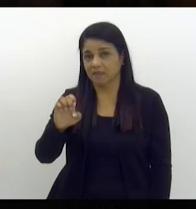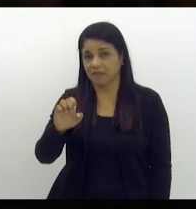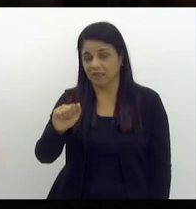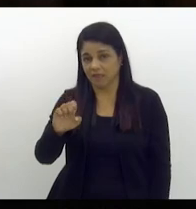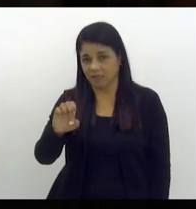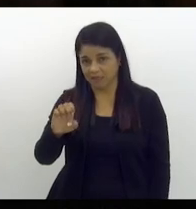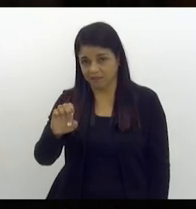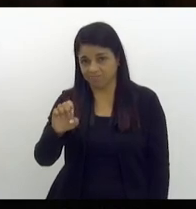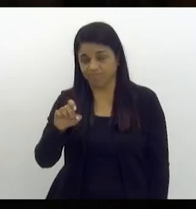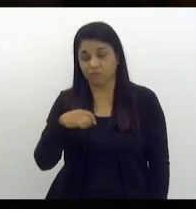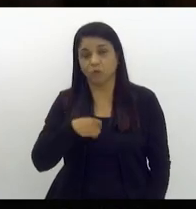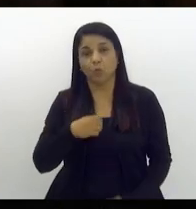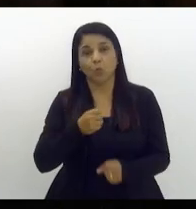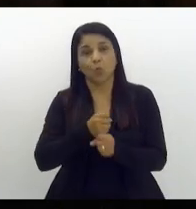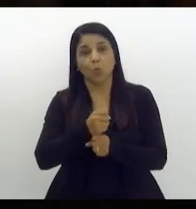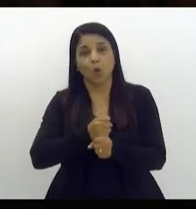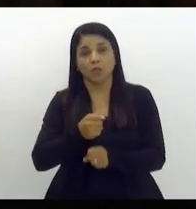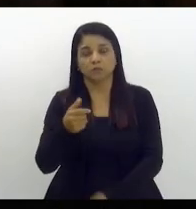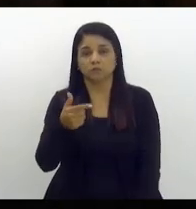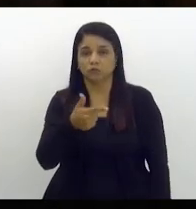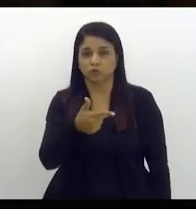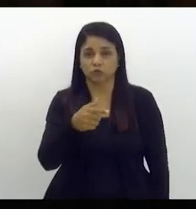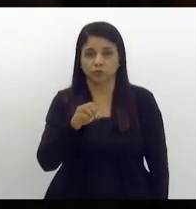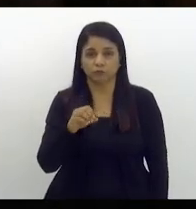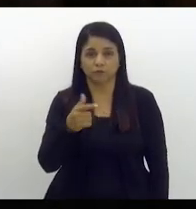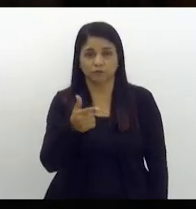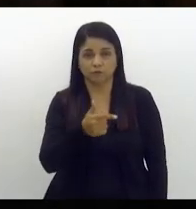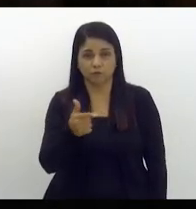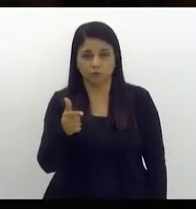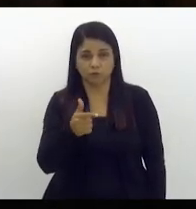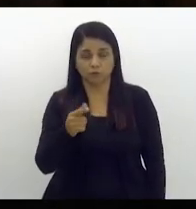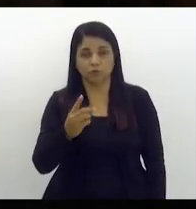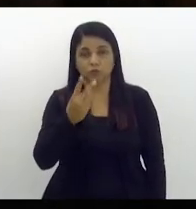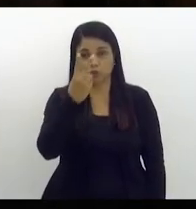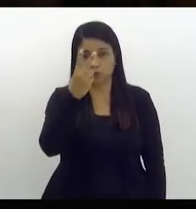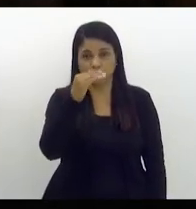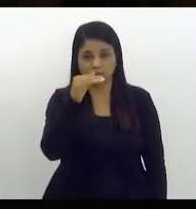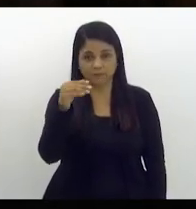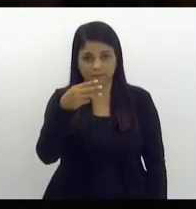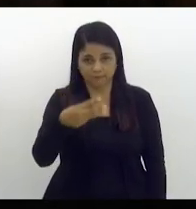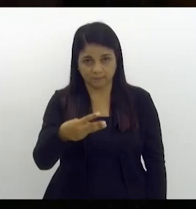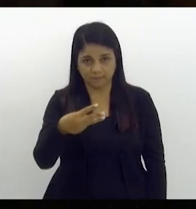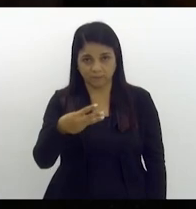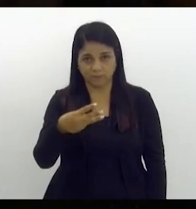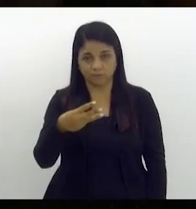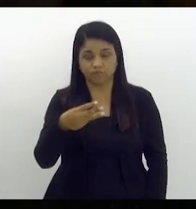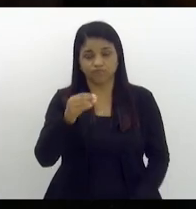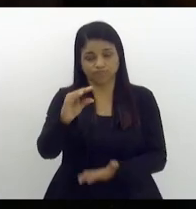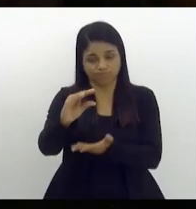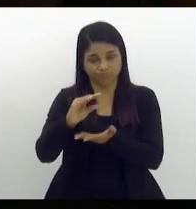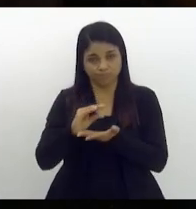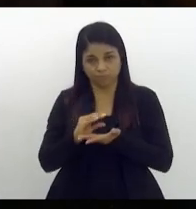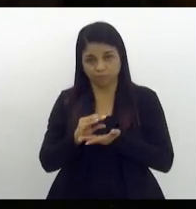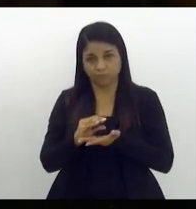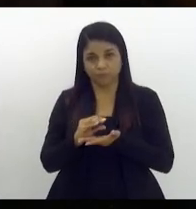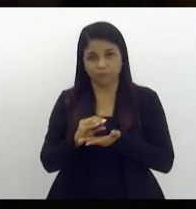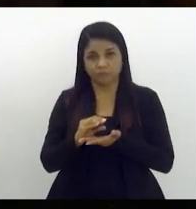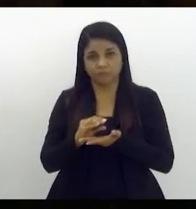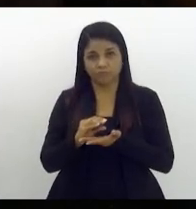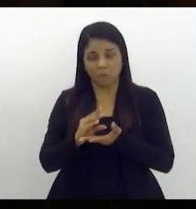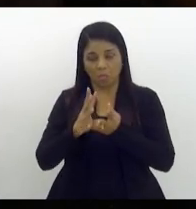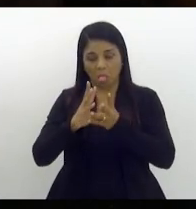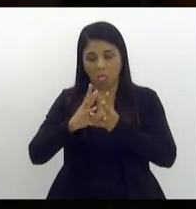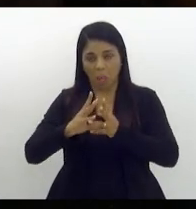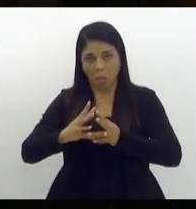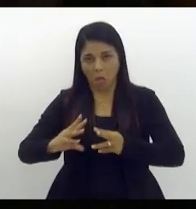No ano eleitoral de 22, 2/3 desses recursos se